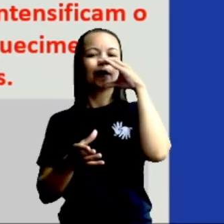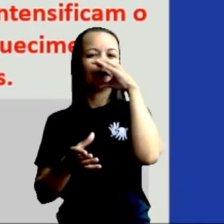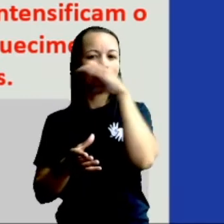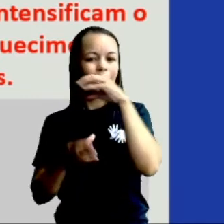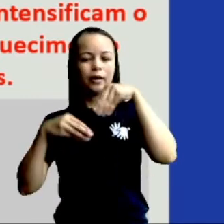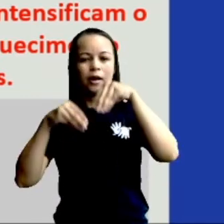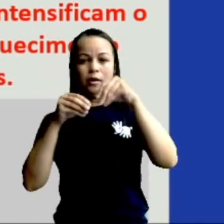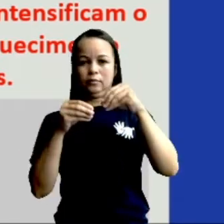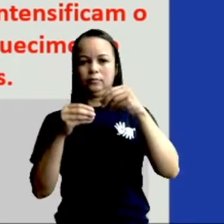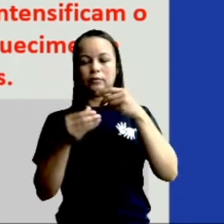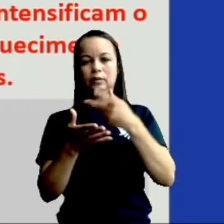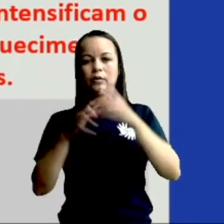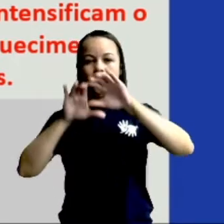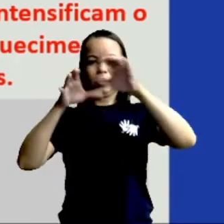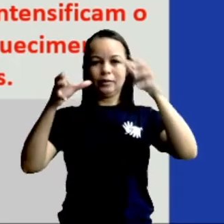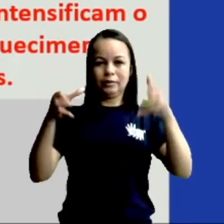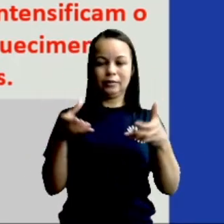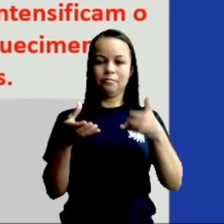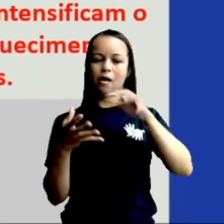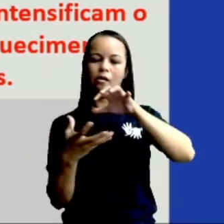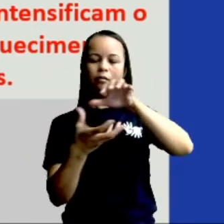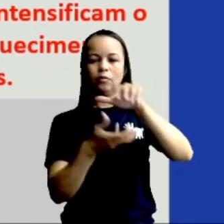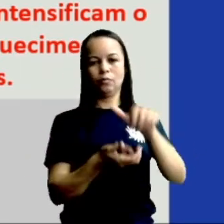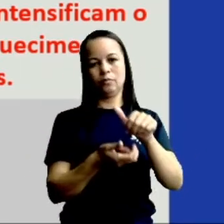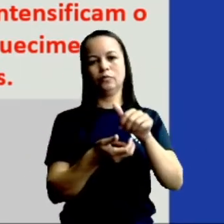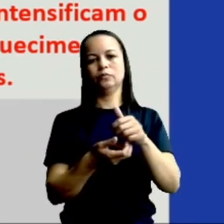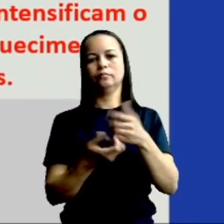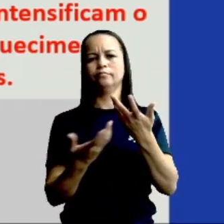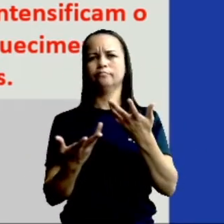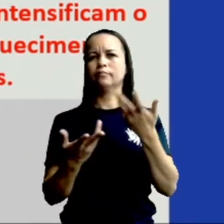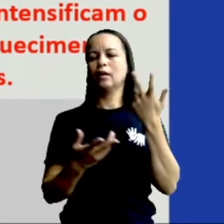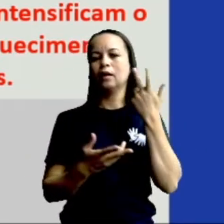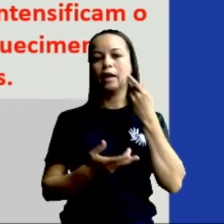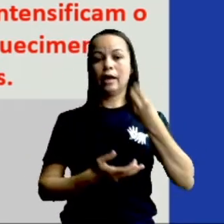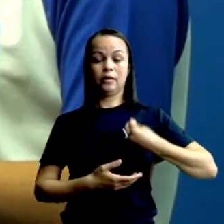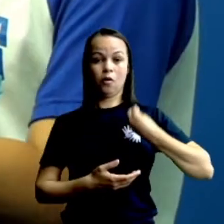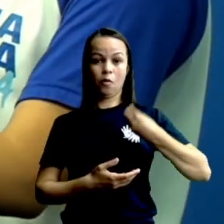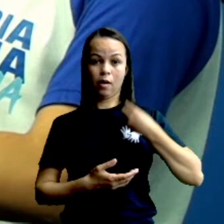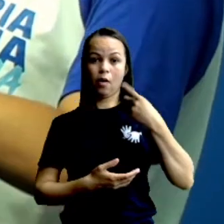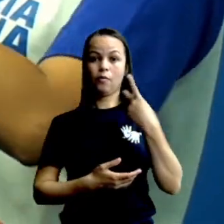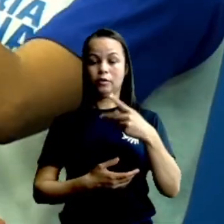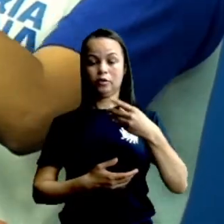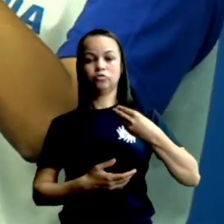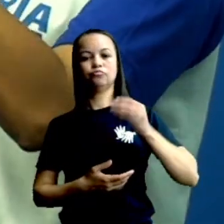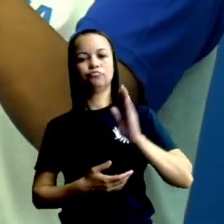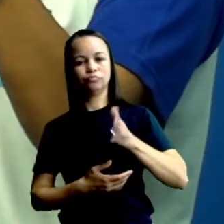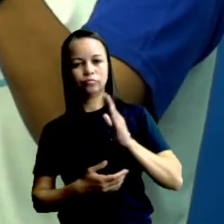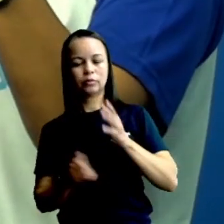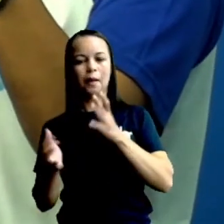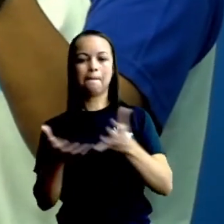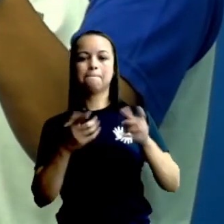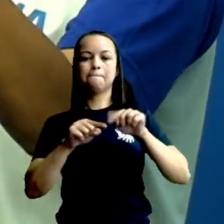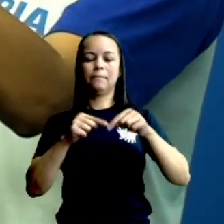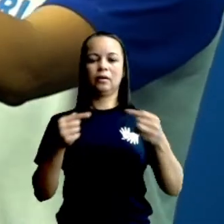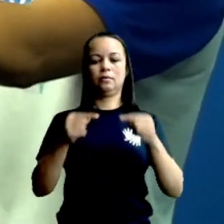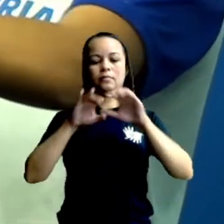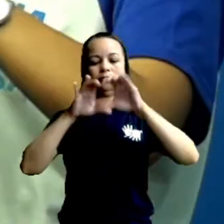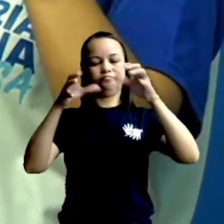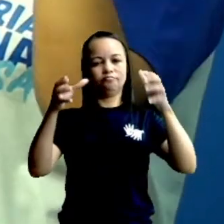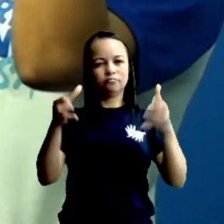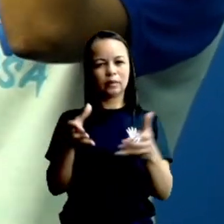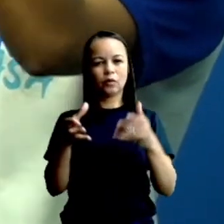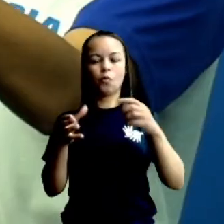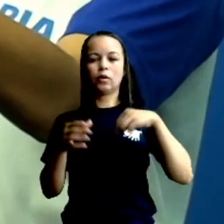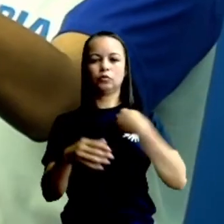aquecimento global. Minha gente, efeito estufa é normal, ele já vai existir. Mas quando a gente